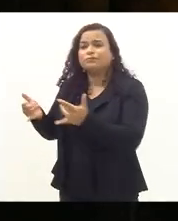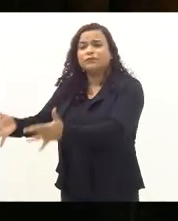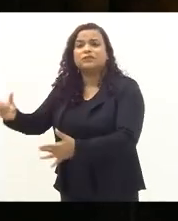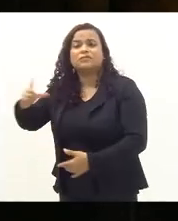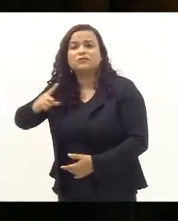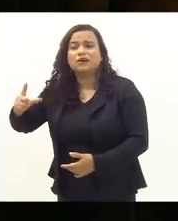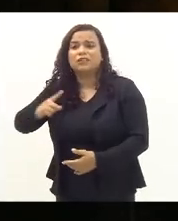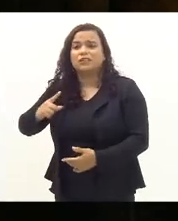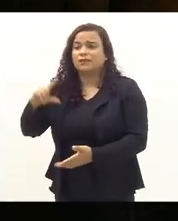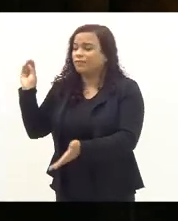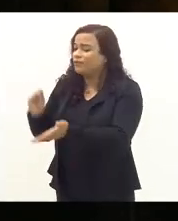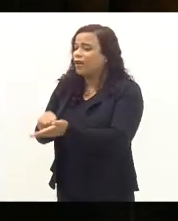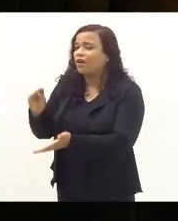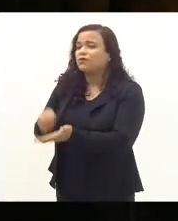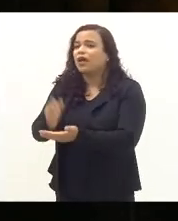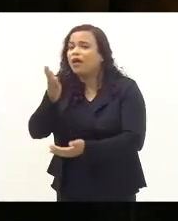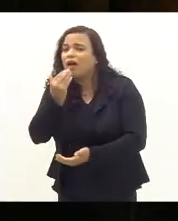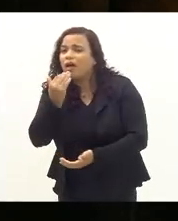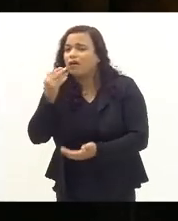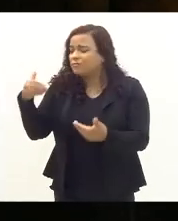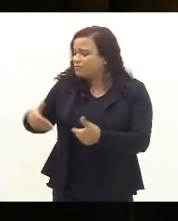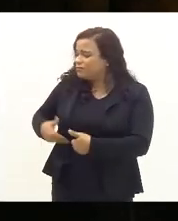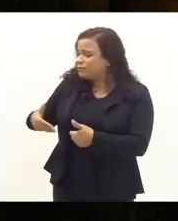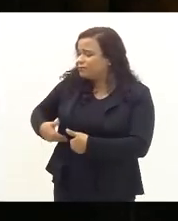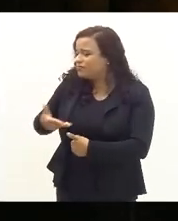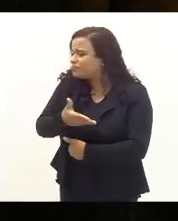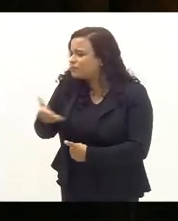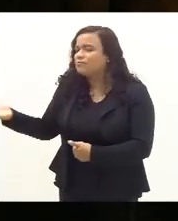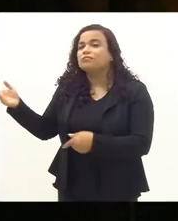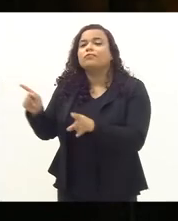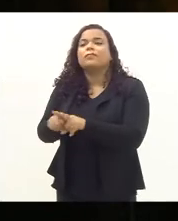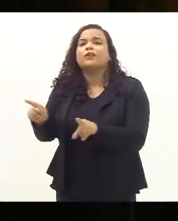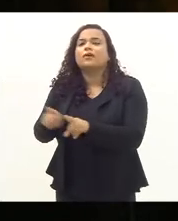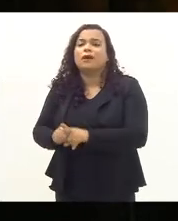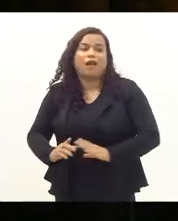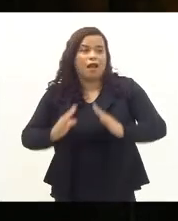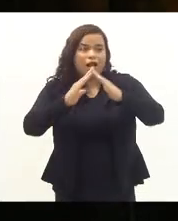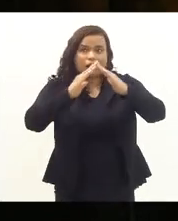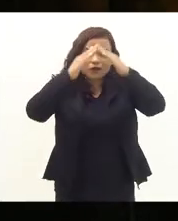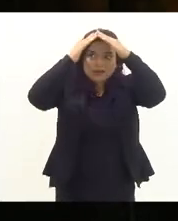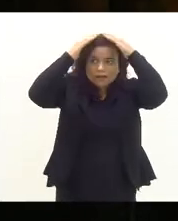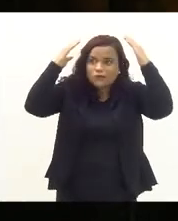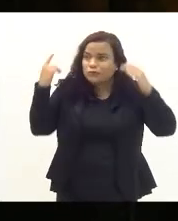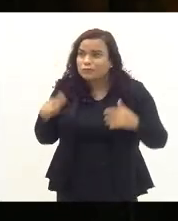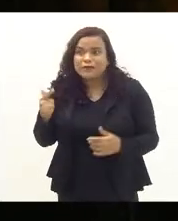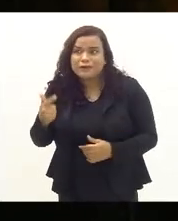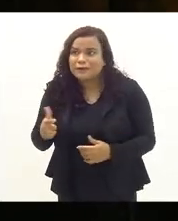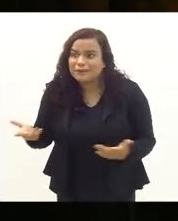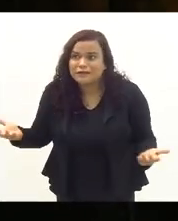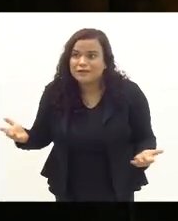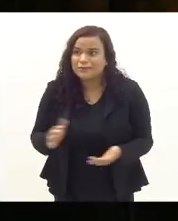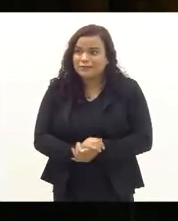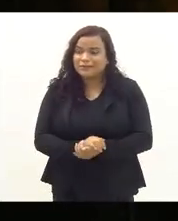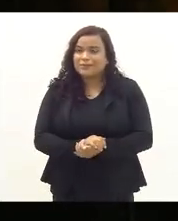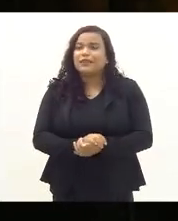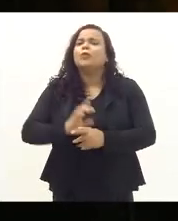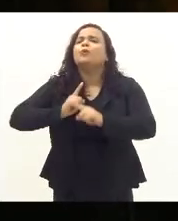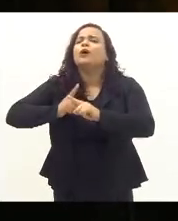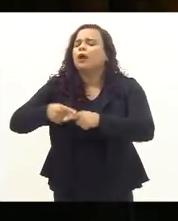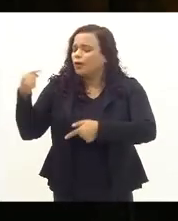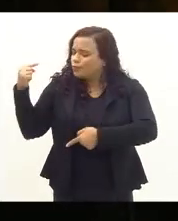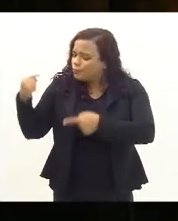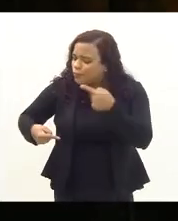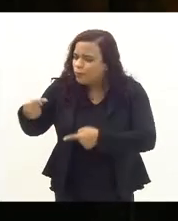sem ter o que comer sentem sem ter onde morar Exatamente porque a gente não tem uma